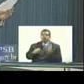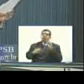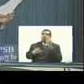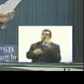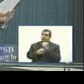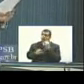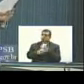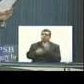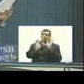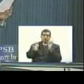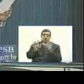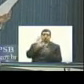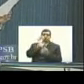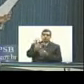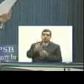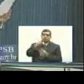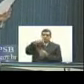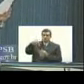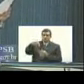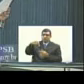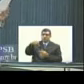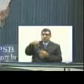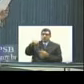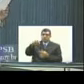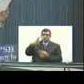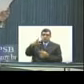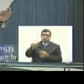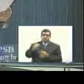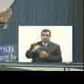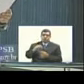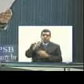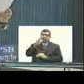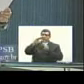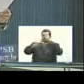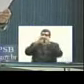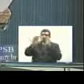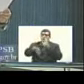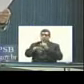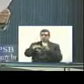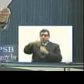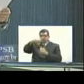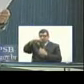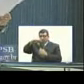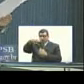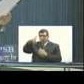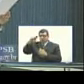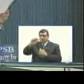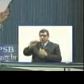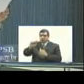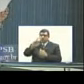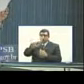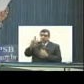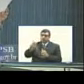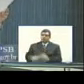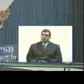somada o que já foi gasto 7.138 alcança mais de 9 bilhões e 200 milhões de